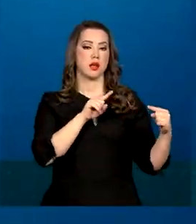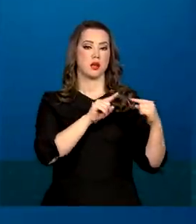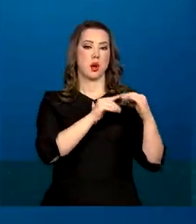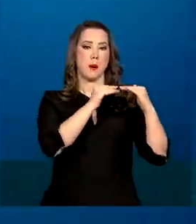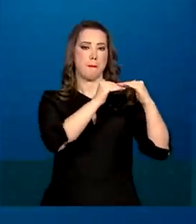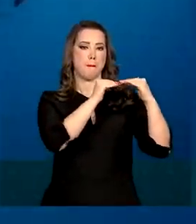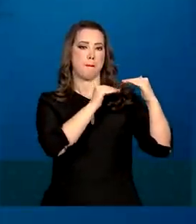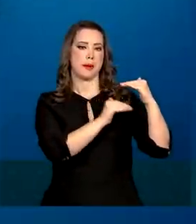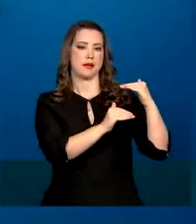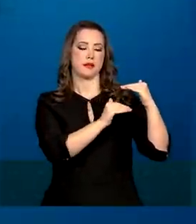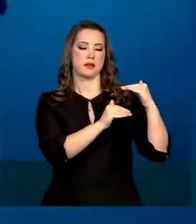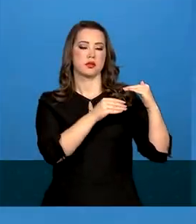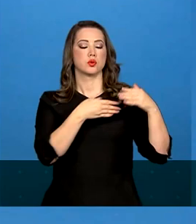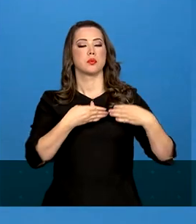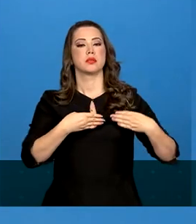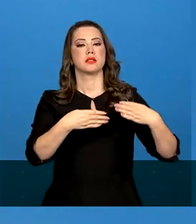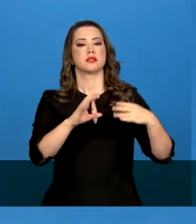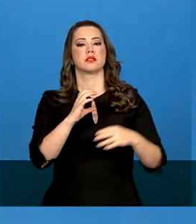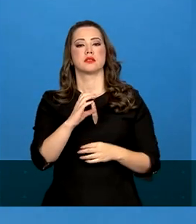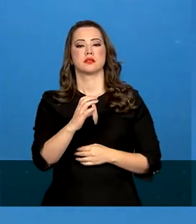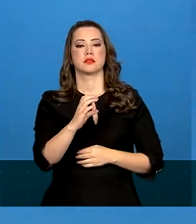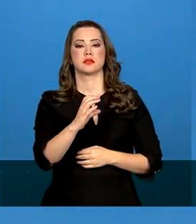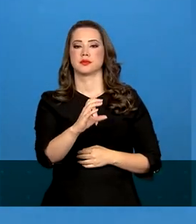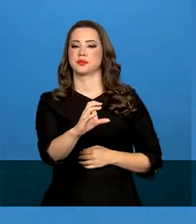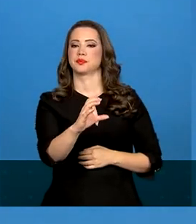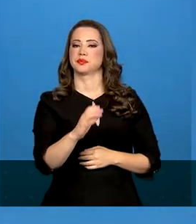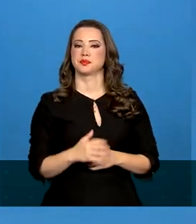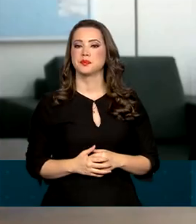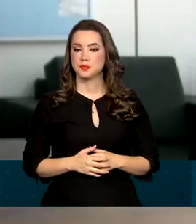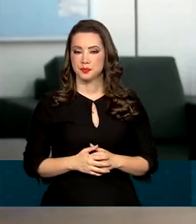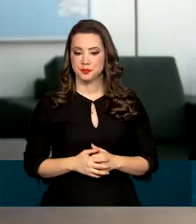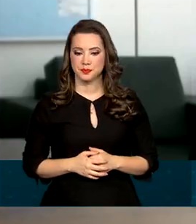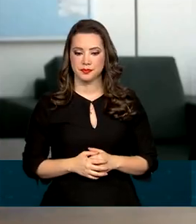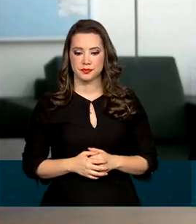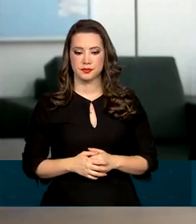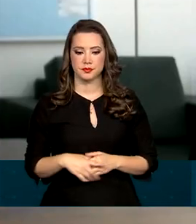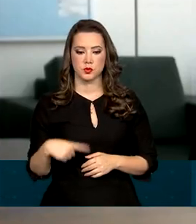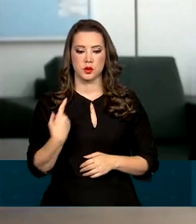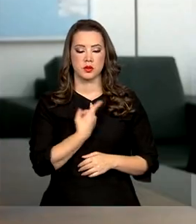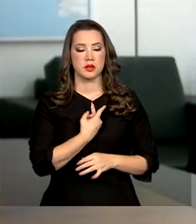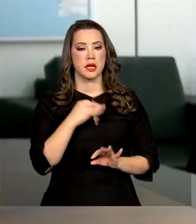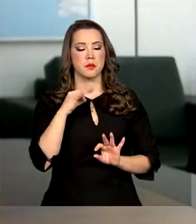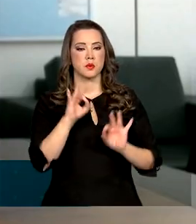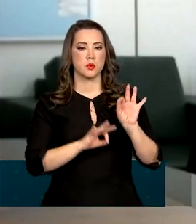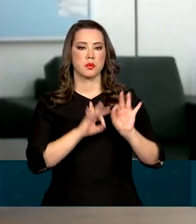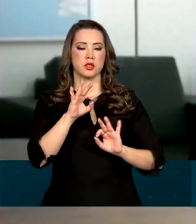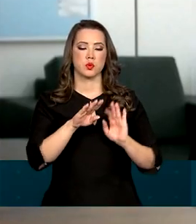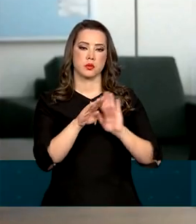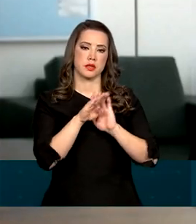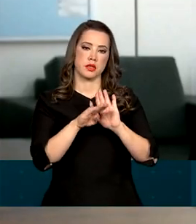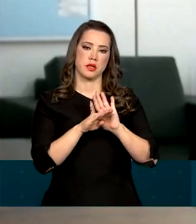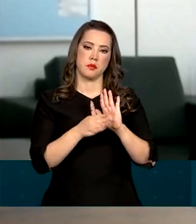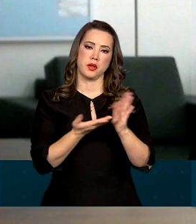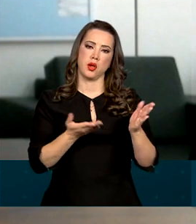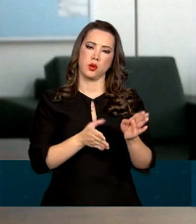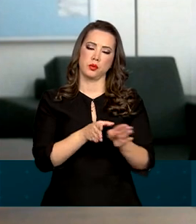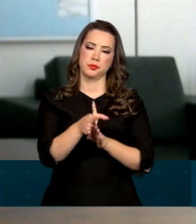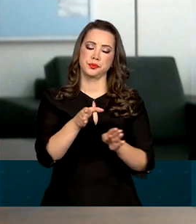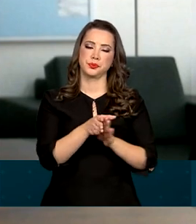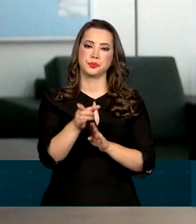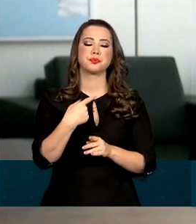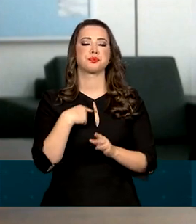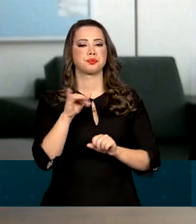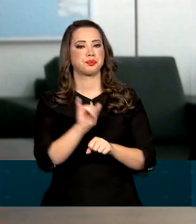ao Ministério de Ciência, Tecnologia e Inovações. Nós temos um programa que agora tem orientação,